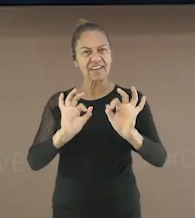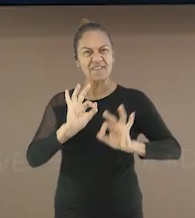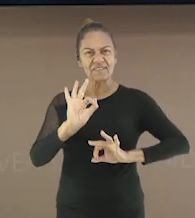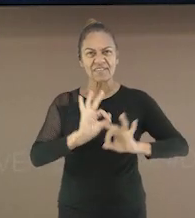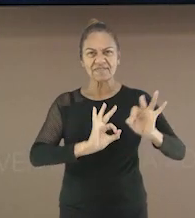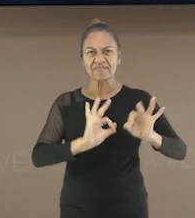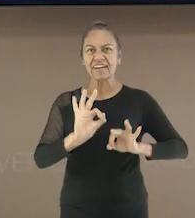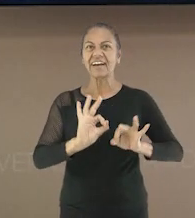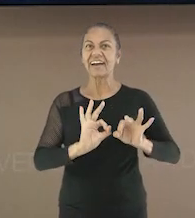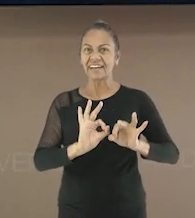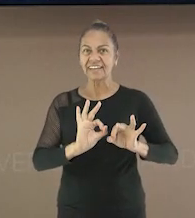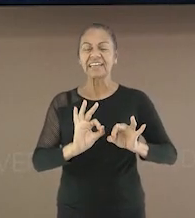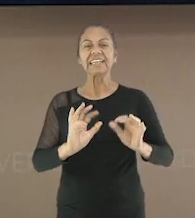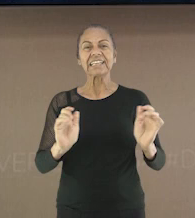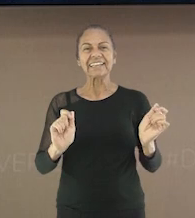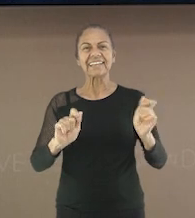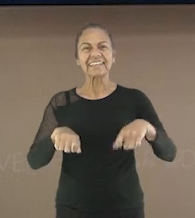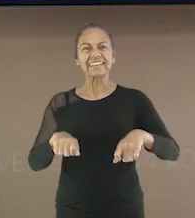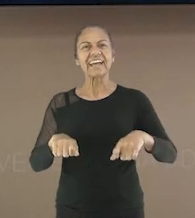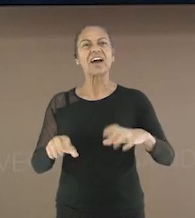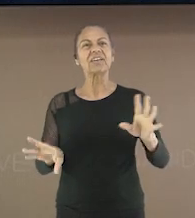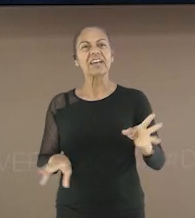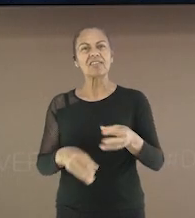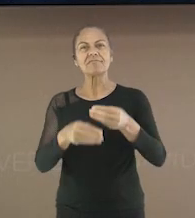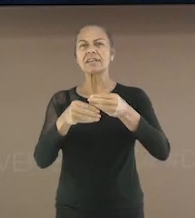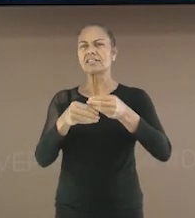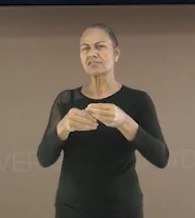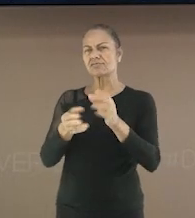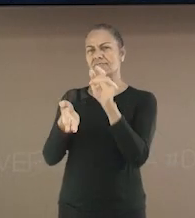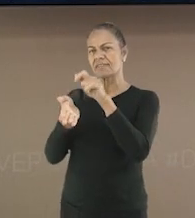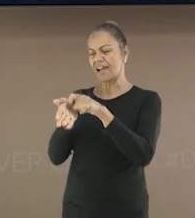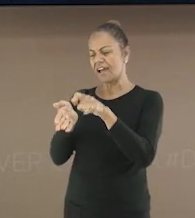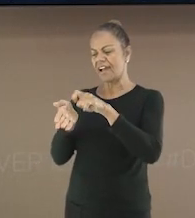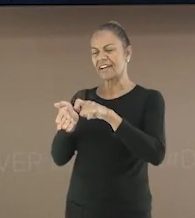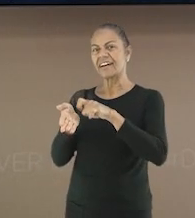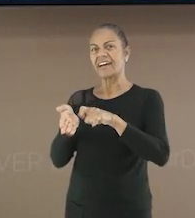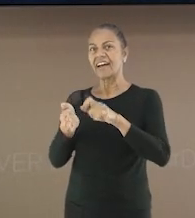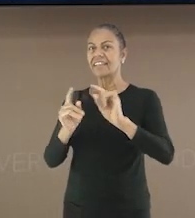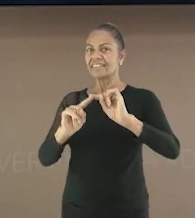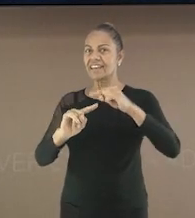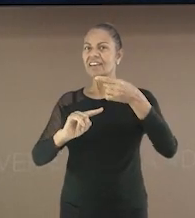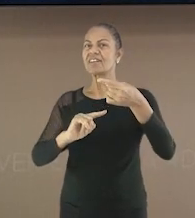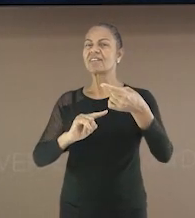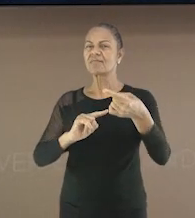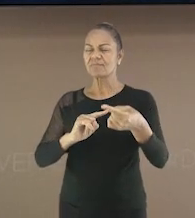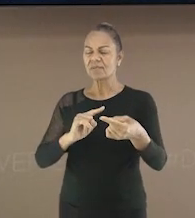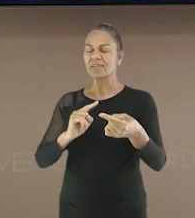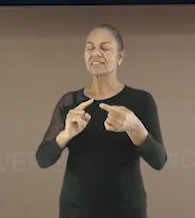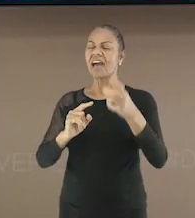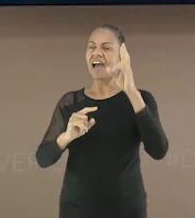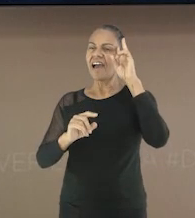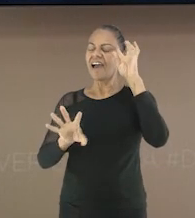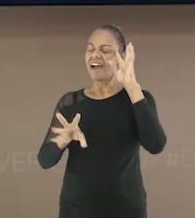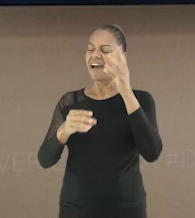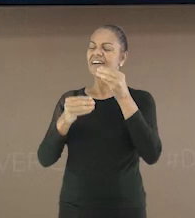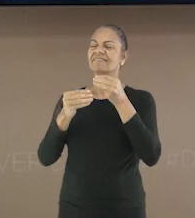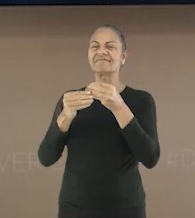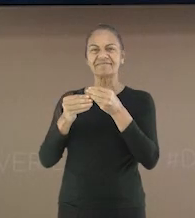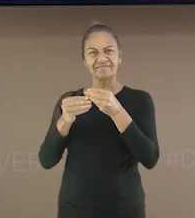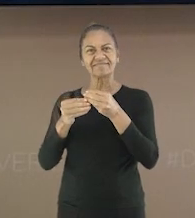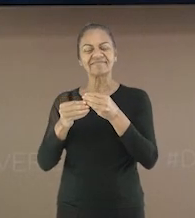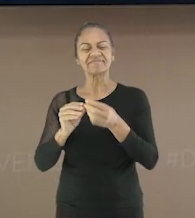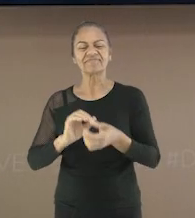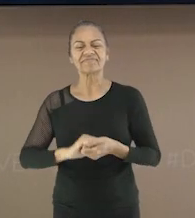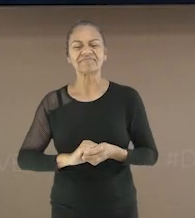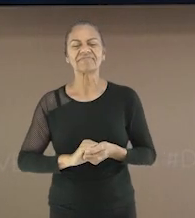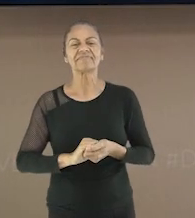Dessa forma, você pode fazer anotações e resumos para que depois consiga revisar o assunto. E já